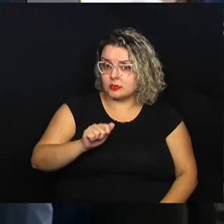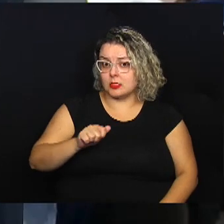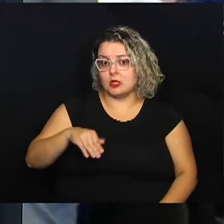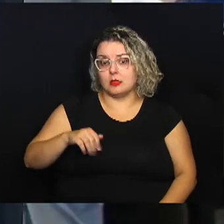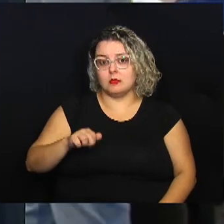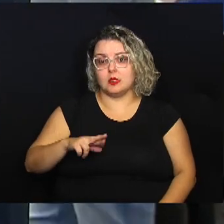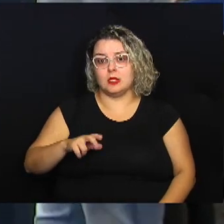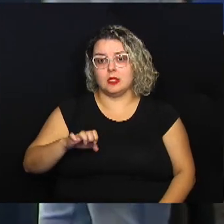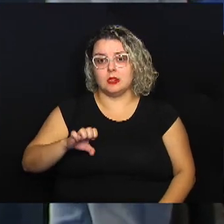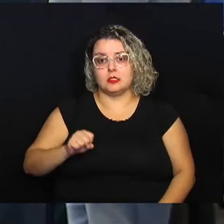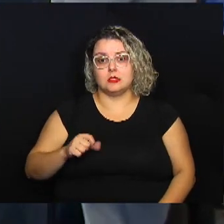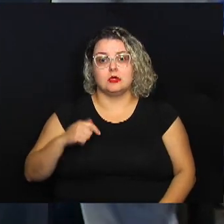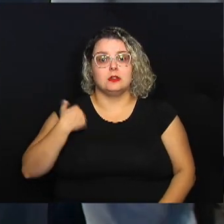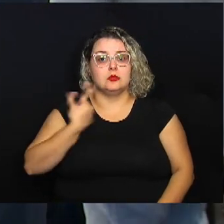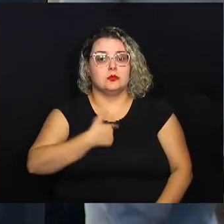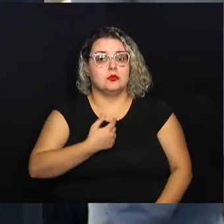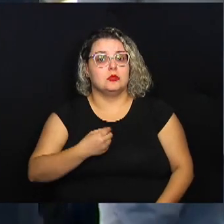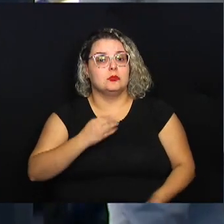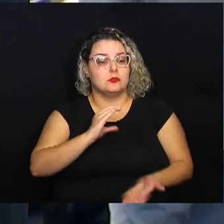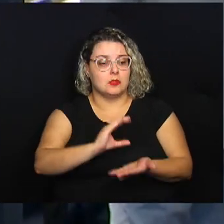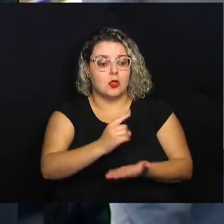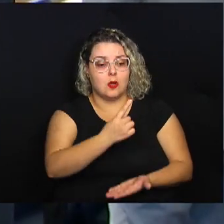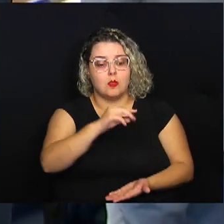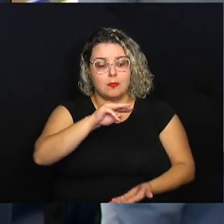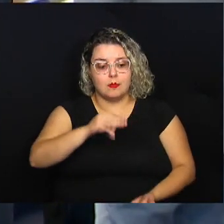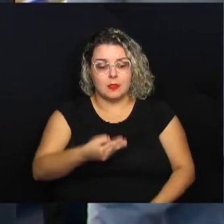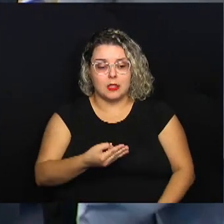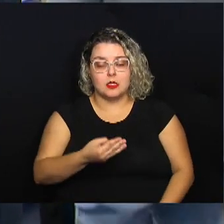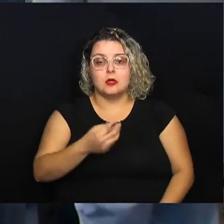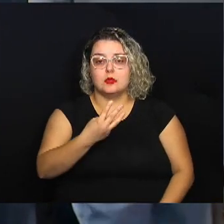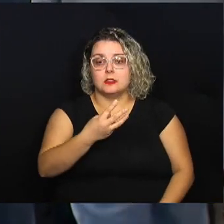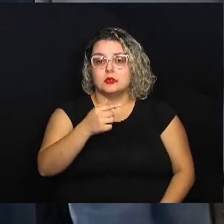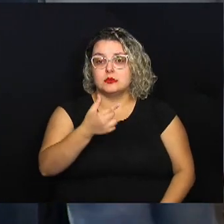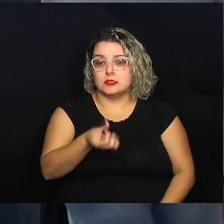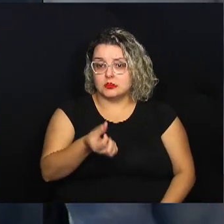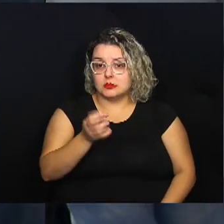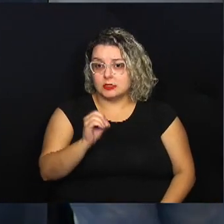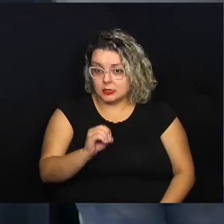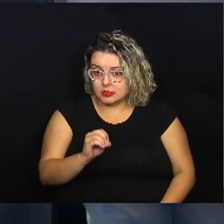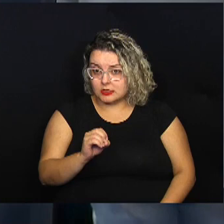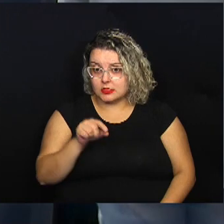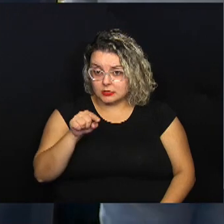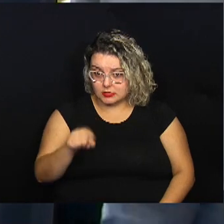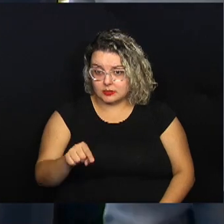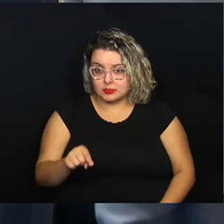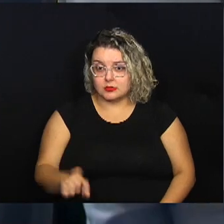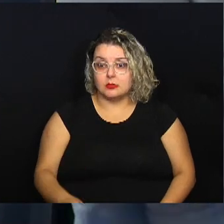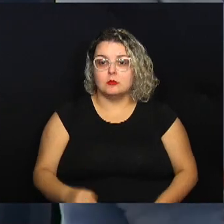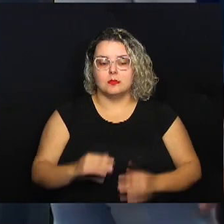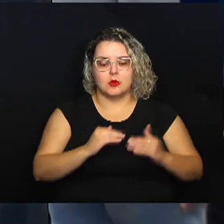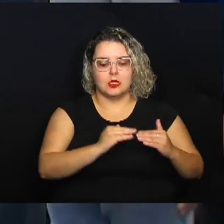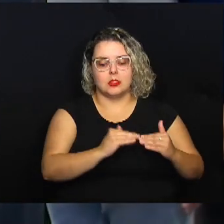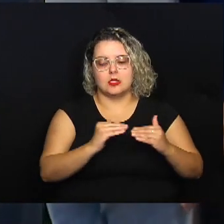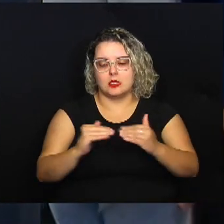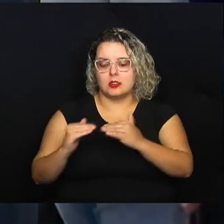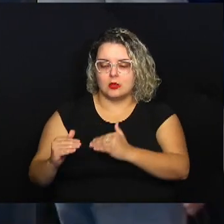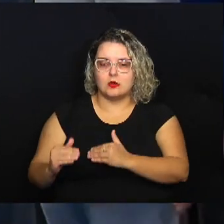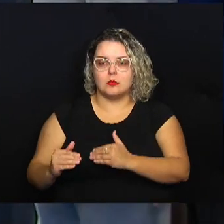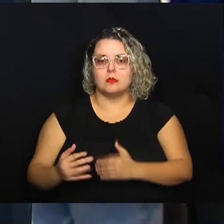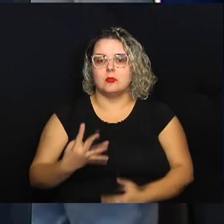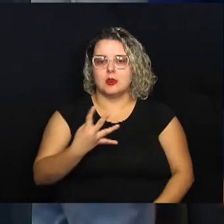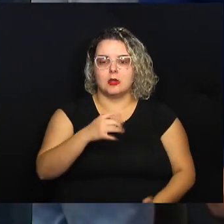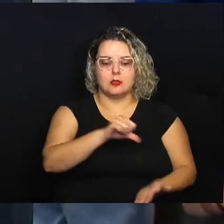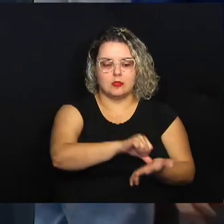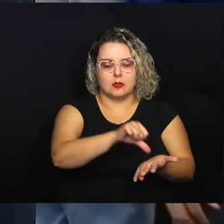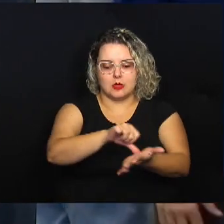destinamos R$1.360.000, destinamos de forma igualitária para 4 centros de saúde na região dos Amarais,